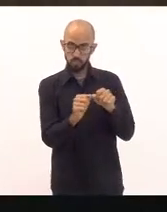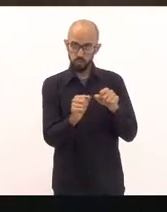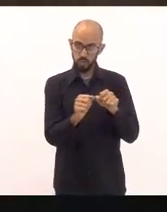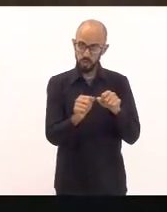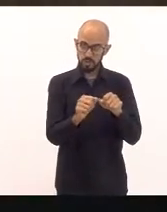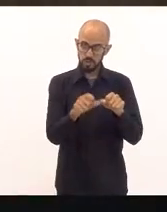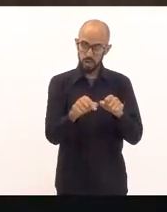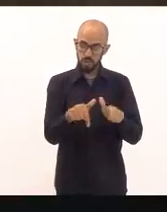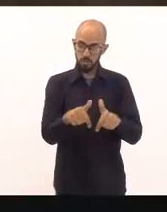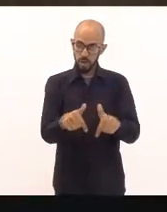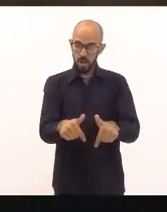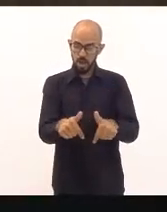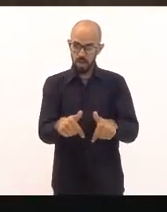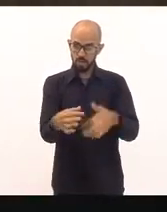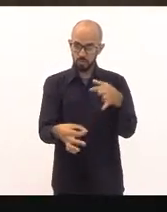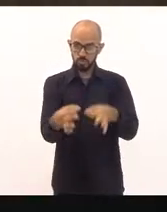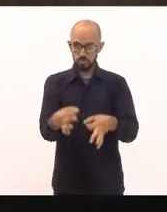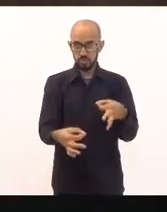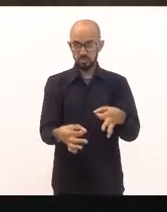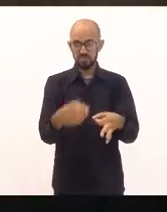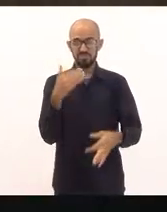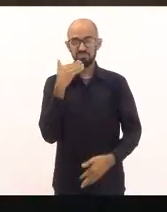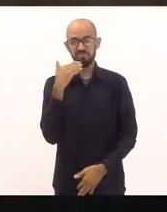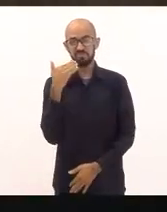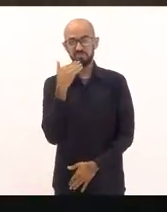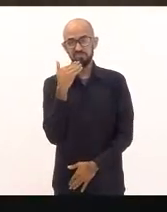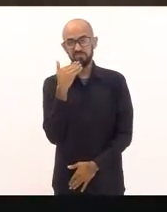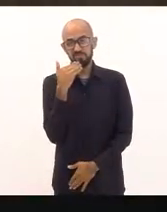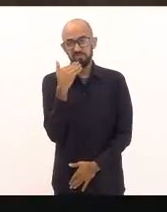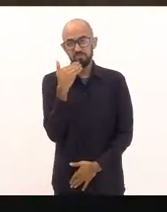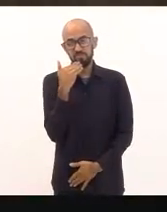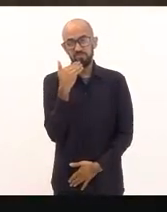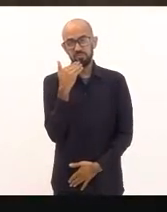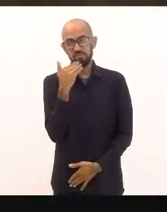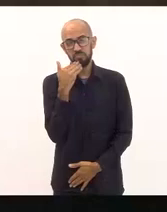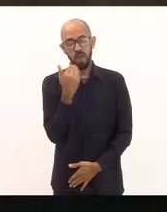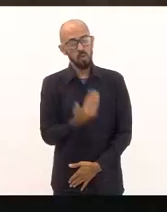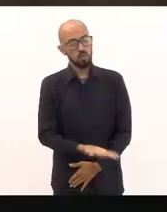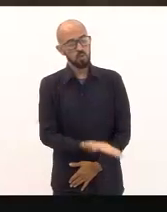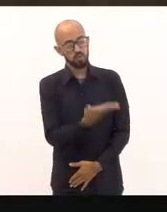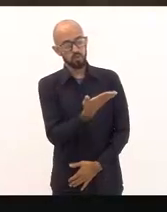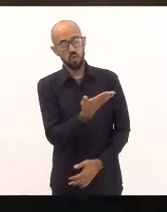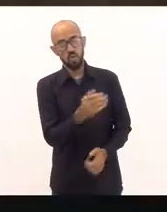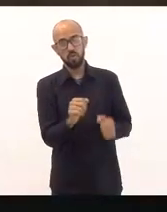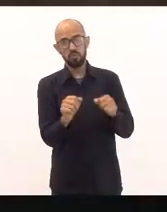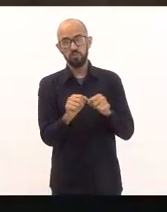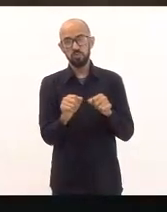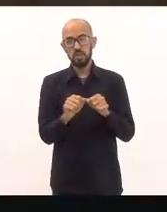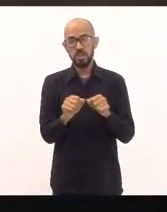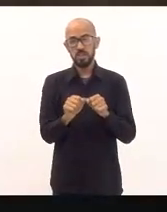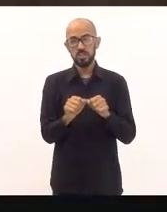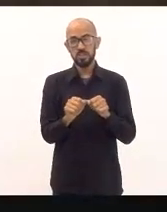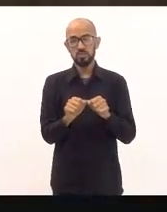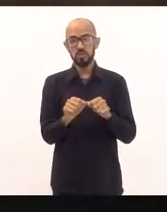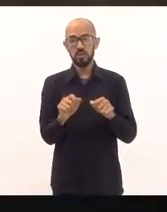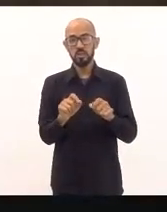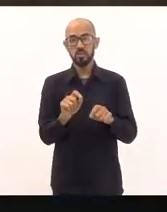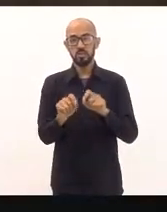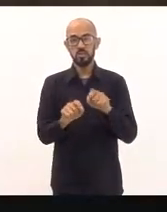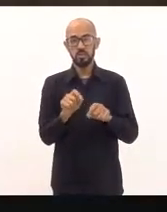um ato juridicamente imperfeito. O que Vossa Excelência fez foi colocar uma parte